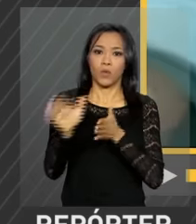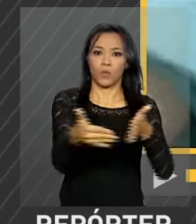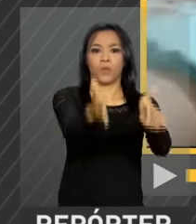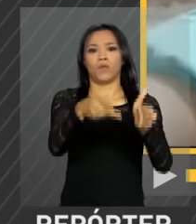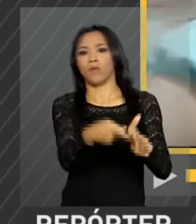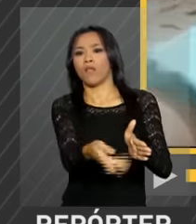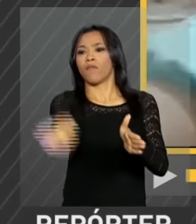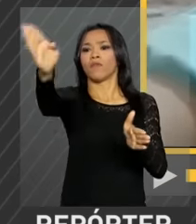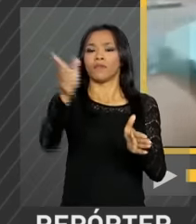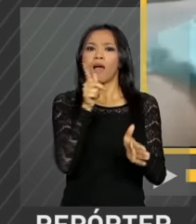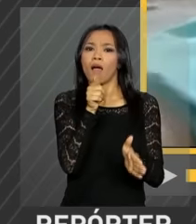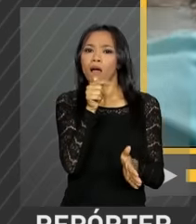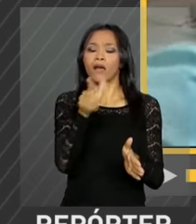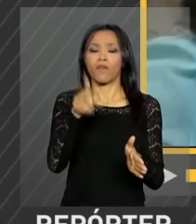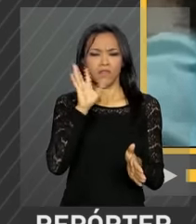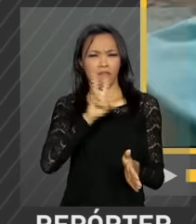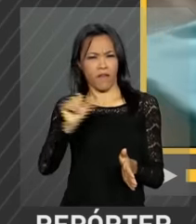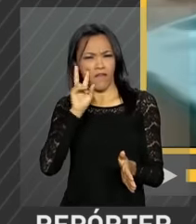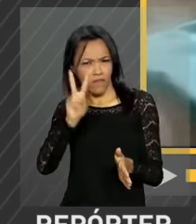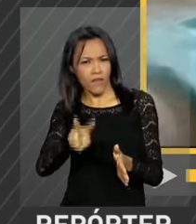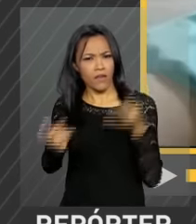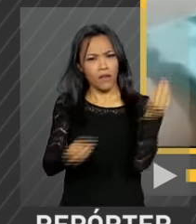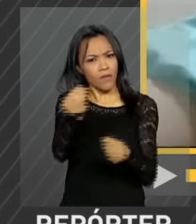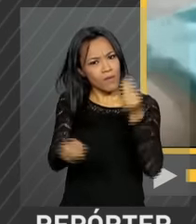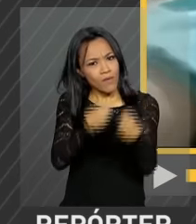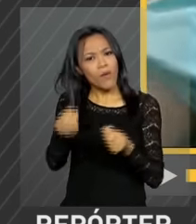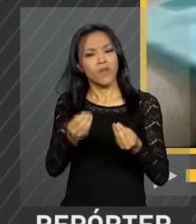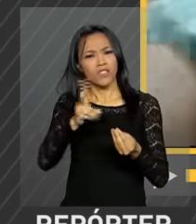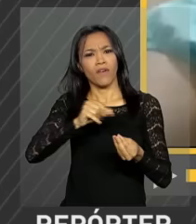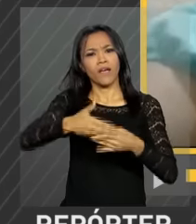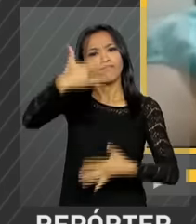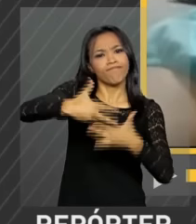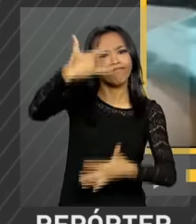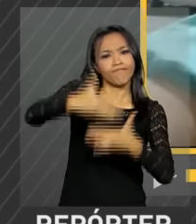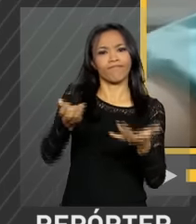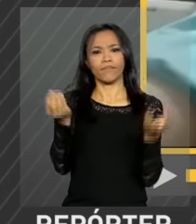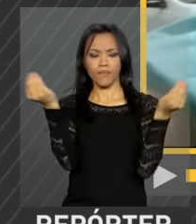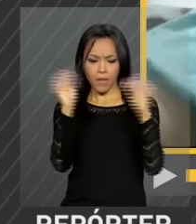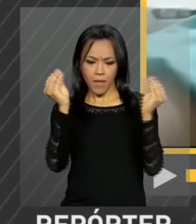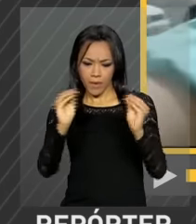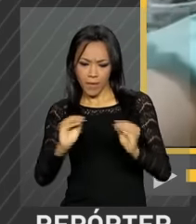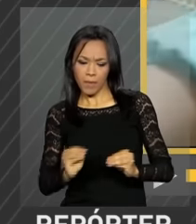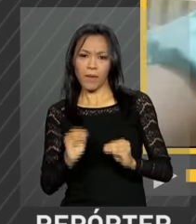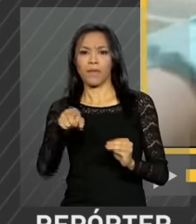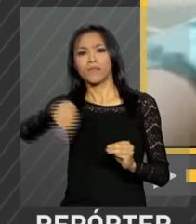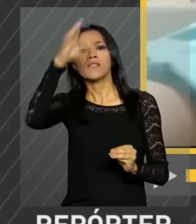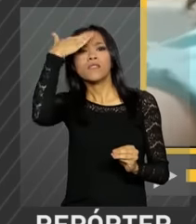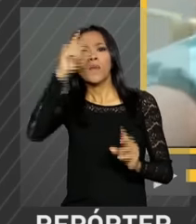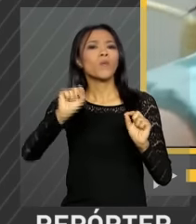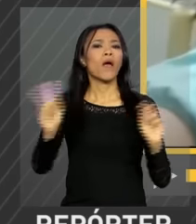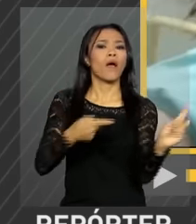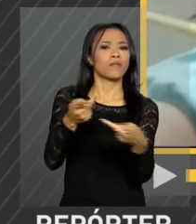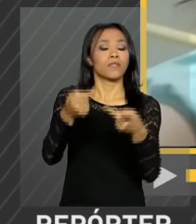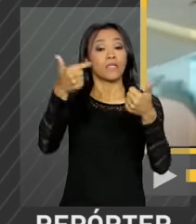você vai acompanhar toda essa movimentação aqui nas nossas redes sociais e na TV NBR. A previsão é que a água do Rio